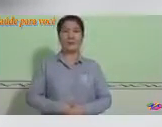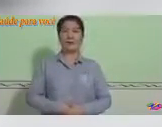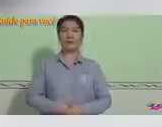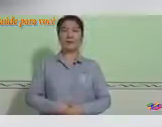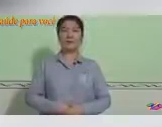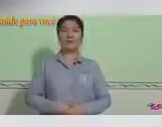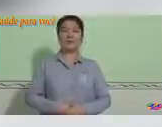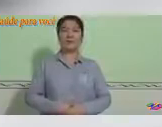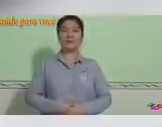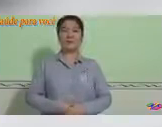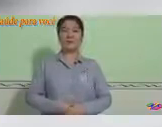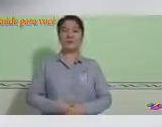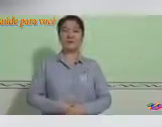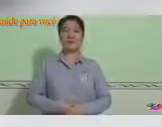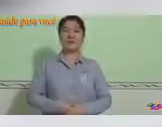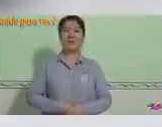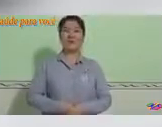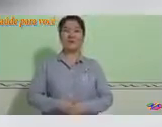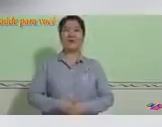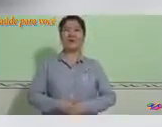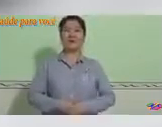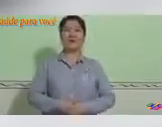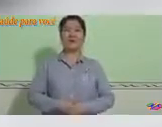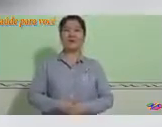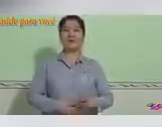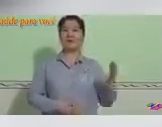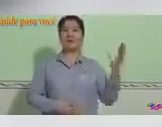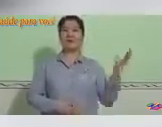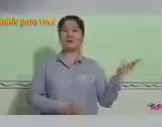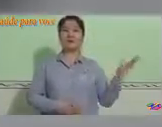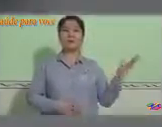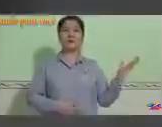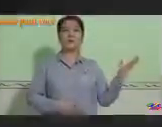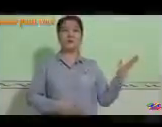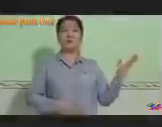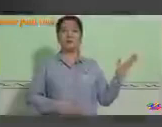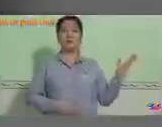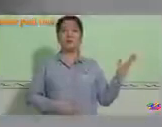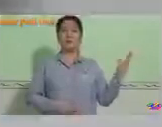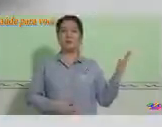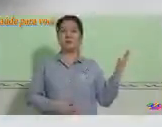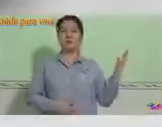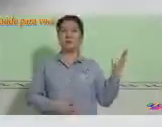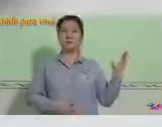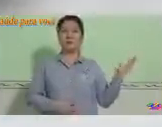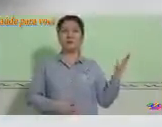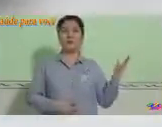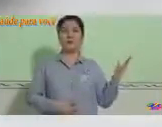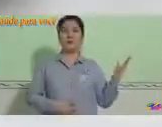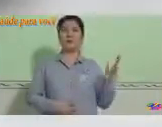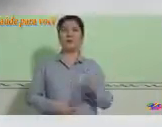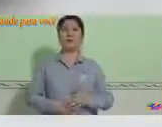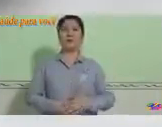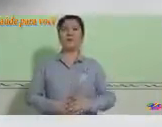C R C A D E 2 meses vírgula e ainda que não saiba mexer a mente o que um sorriso significa vírgula ele estrena